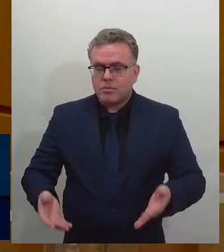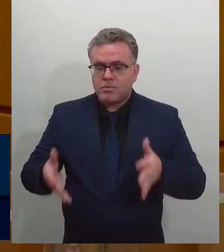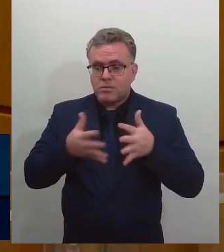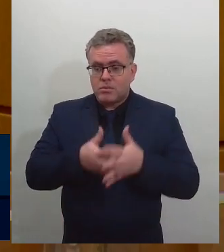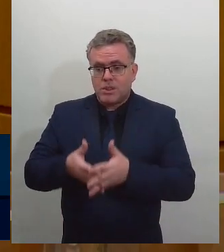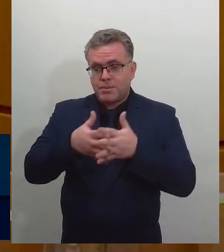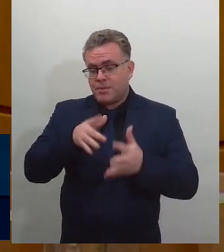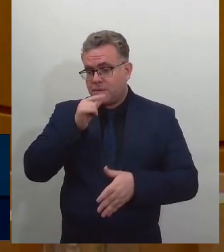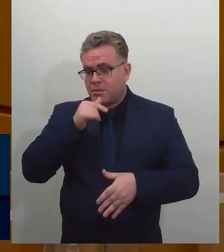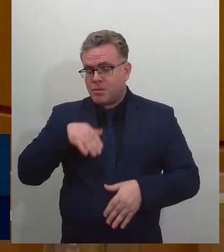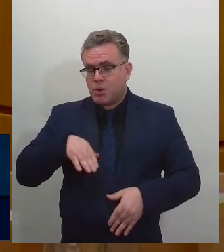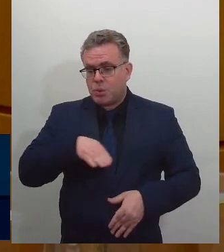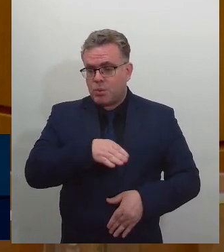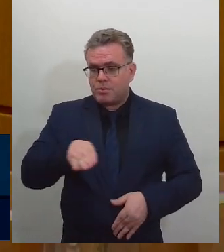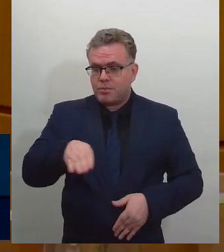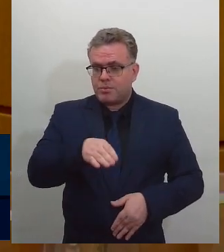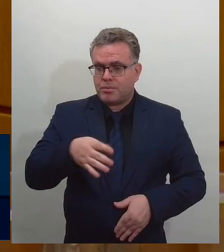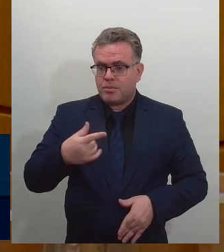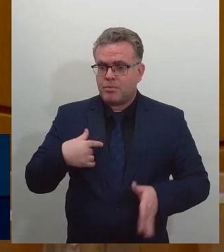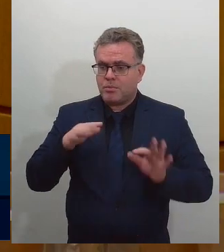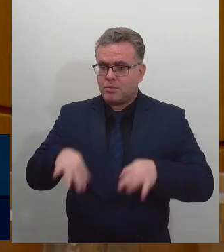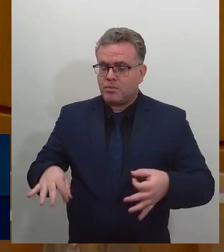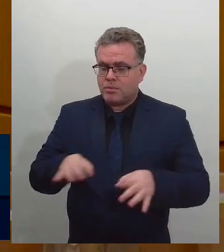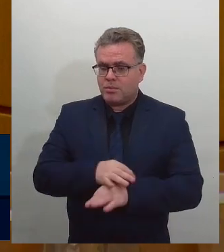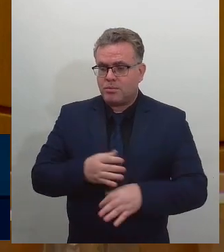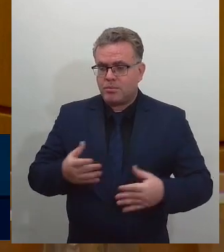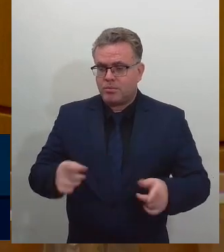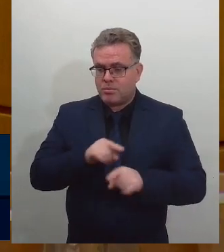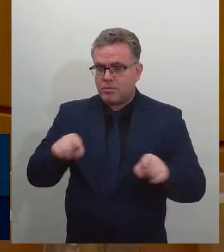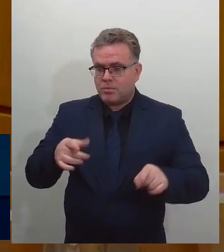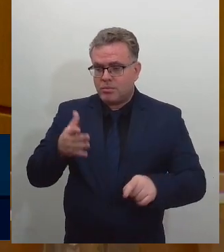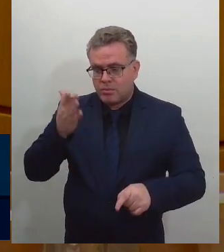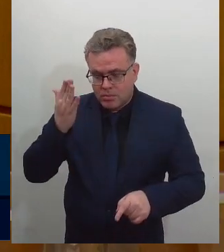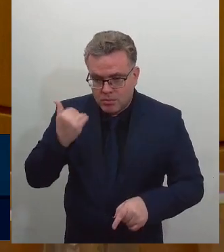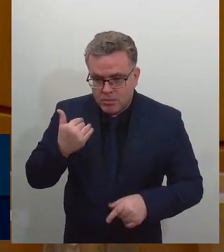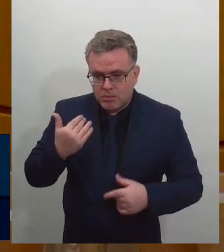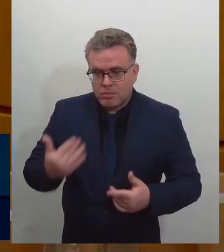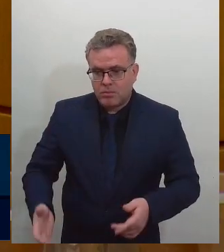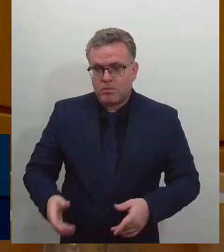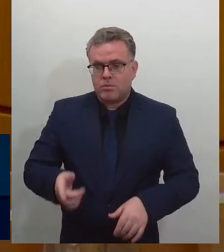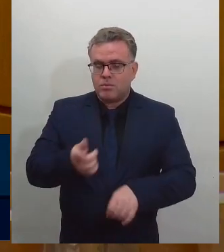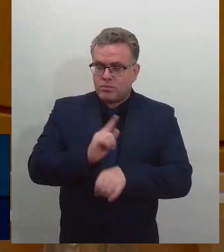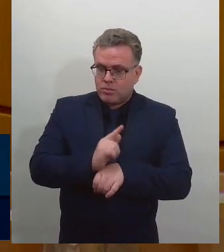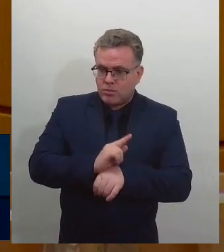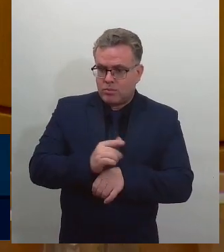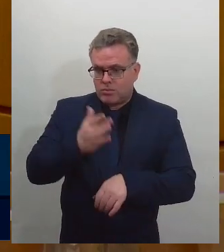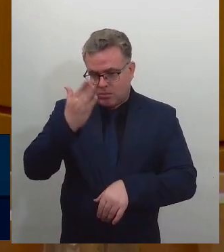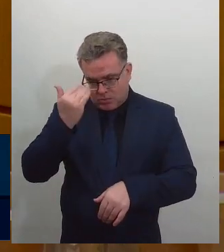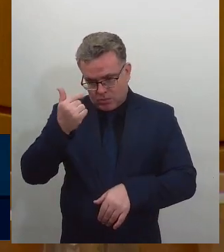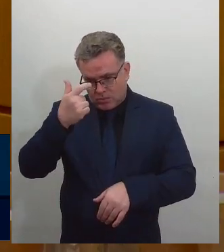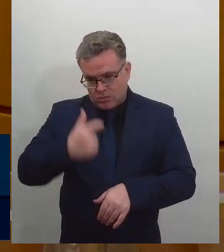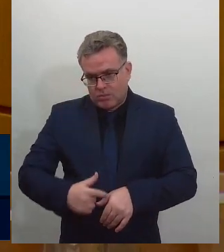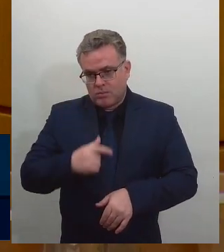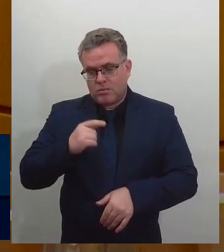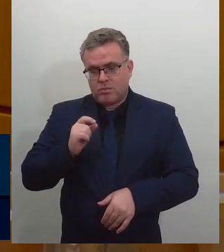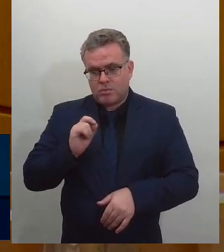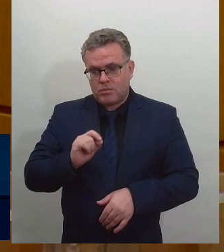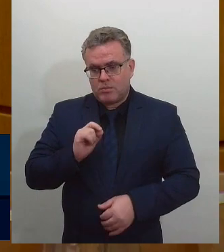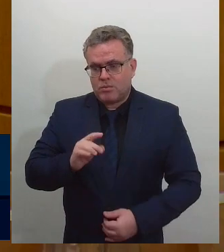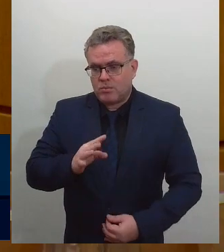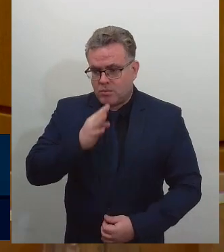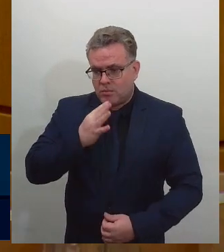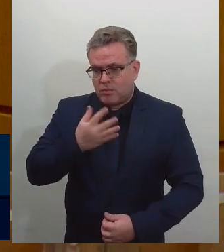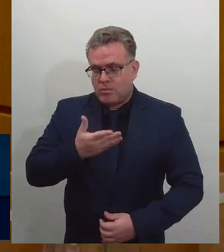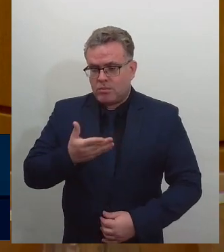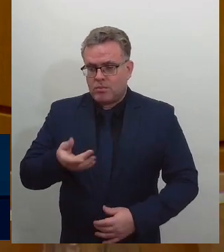encerrar, vocês já sabem que eu fui gestor e eu sei de todos esses números. Imagine, Luizão, se o